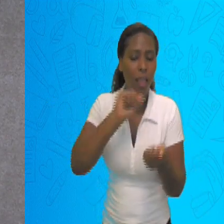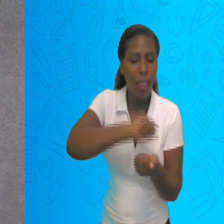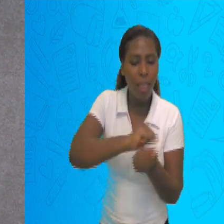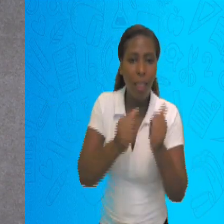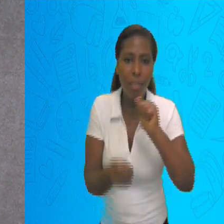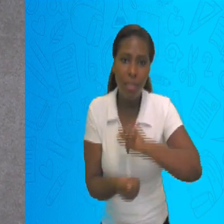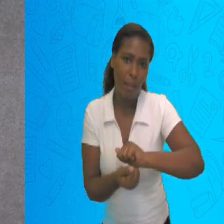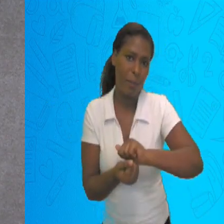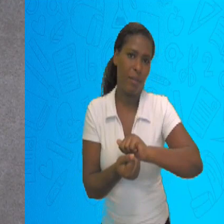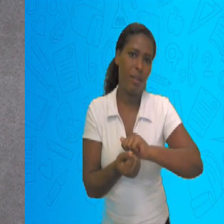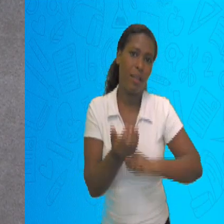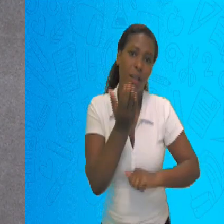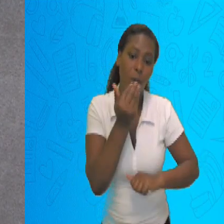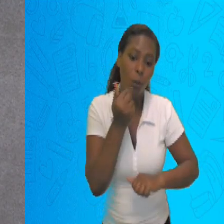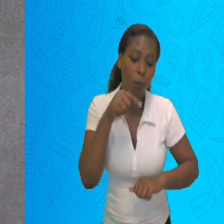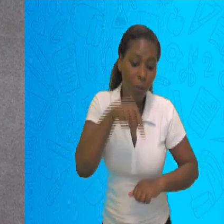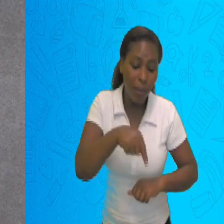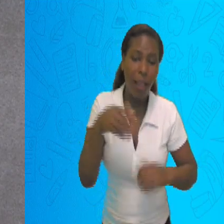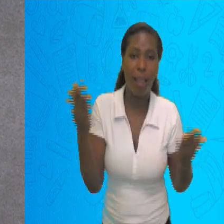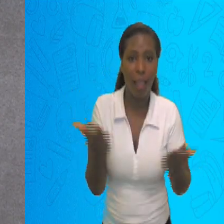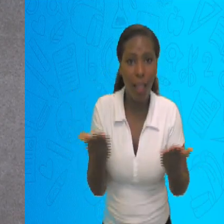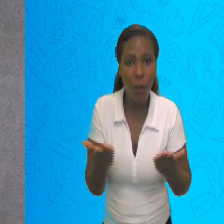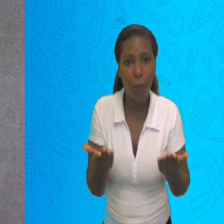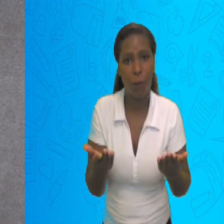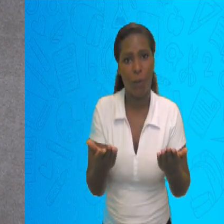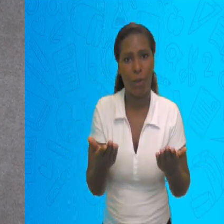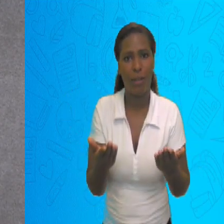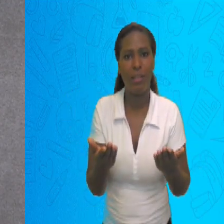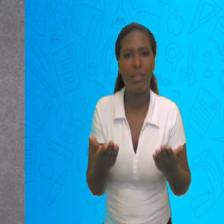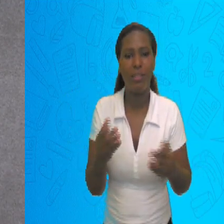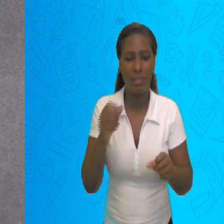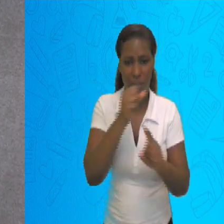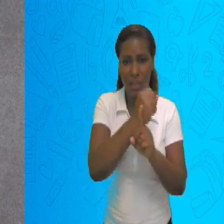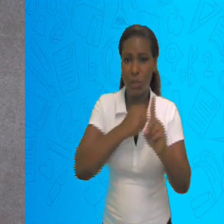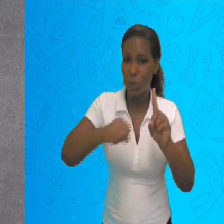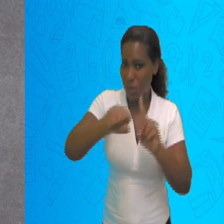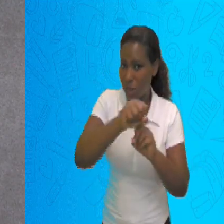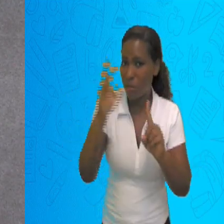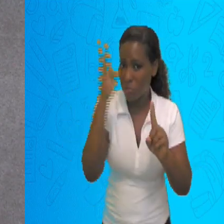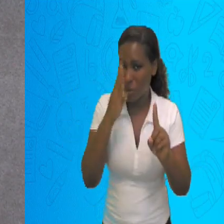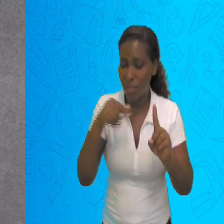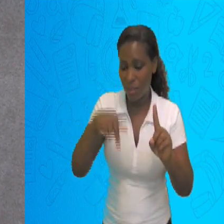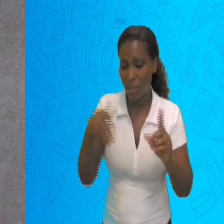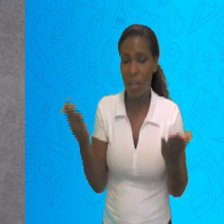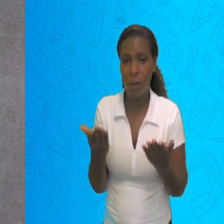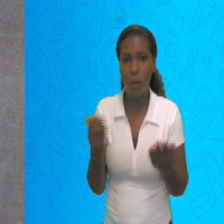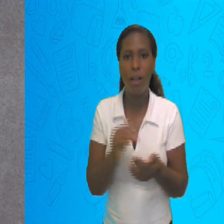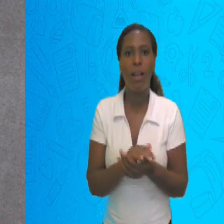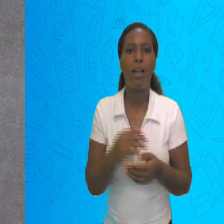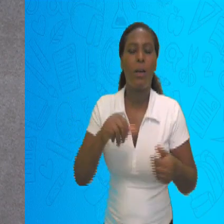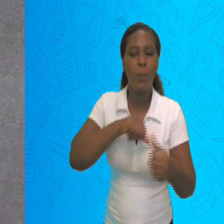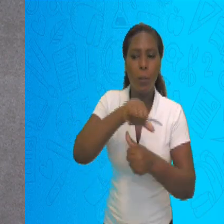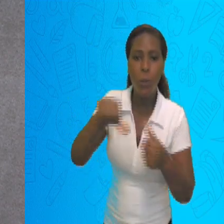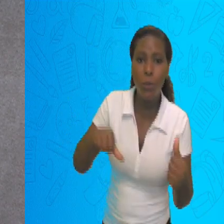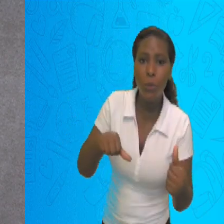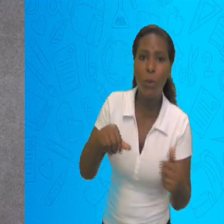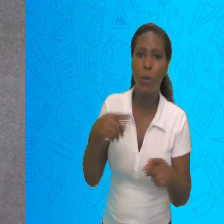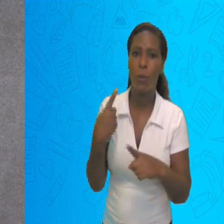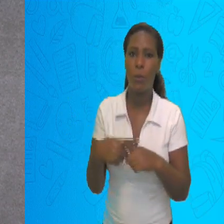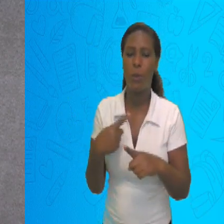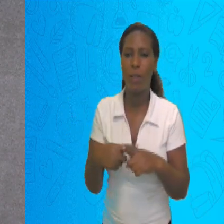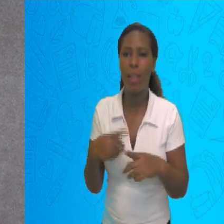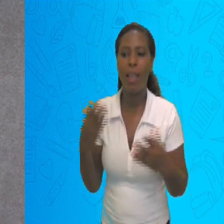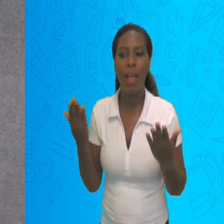brasileira contemporânea, tiveram também modificações. Por quê? A caça, a pesca,